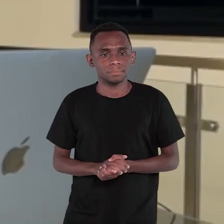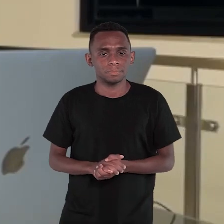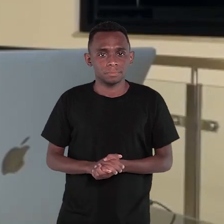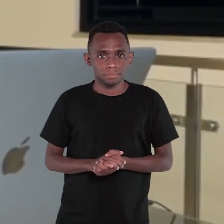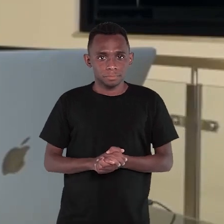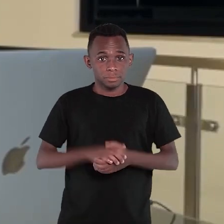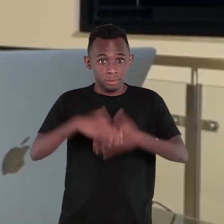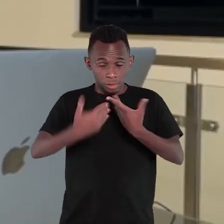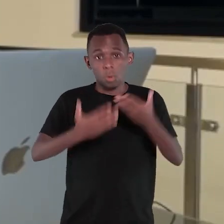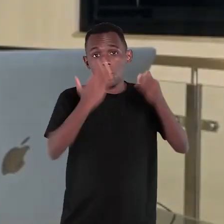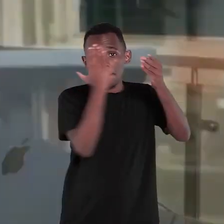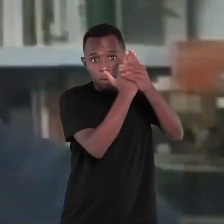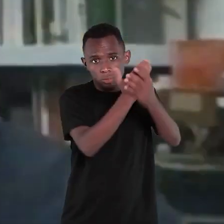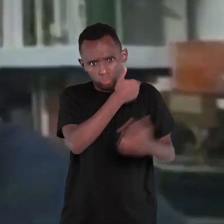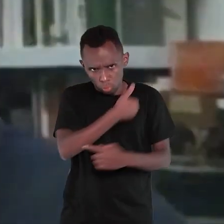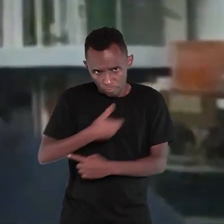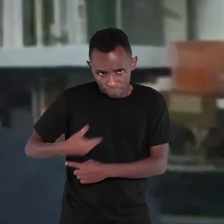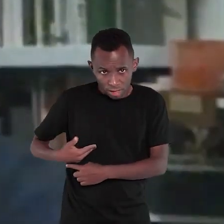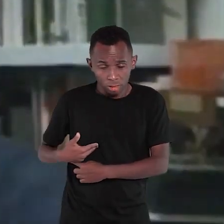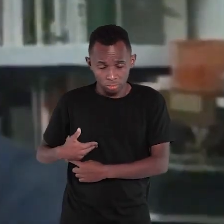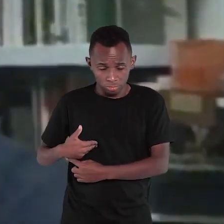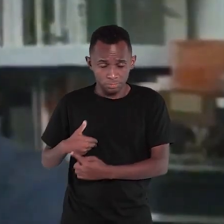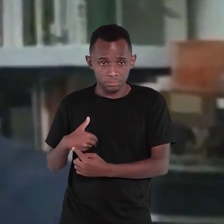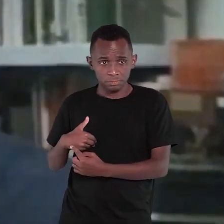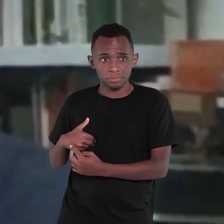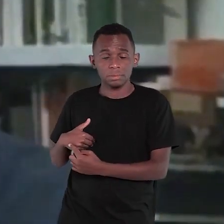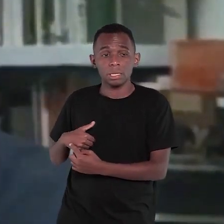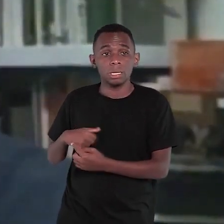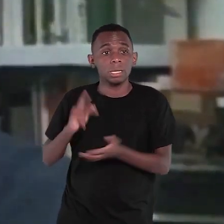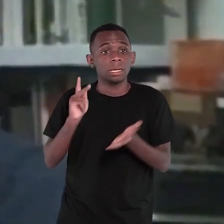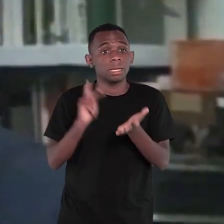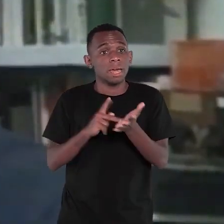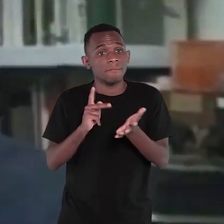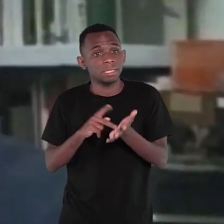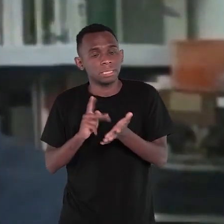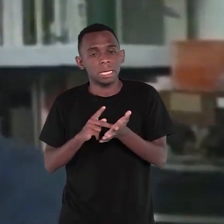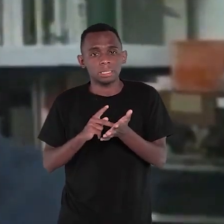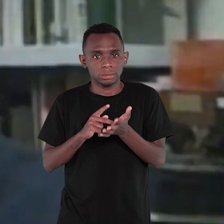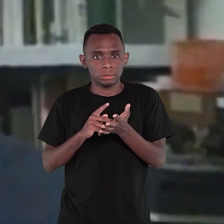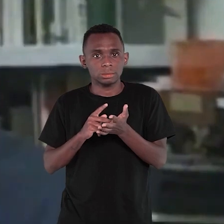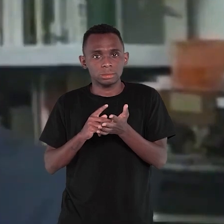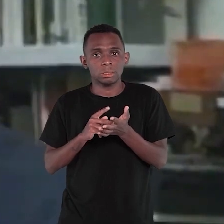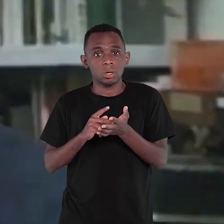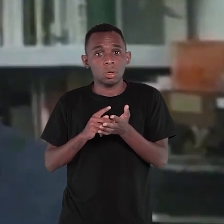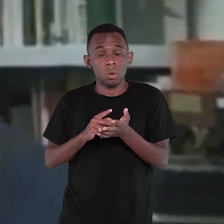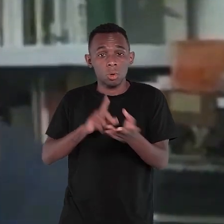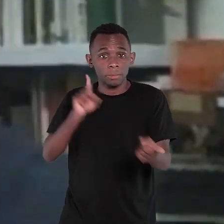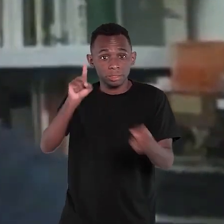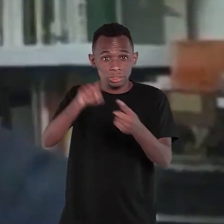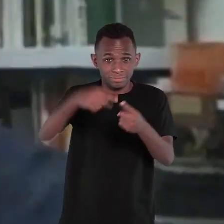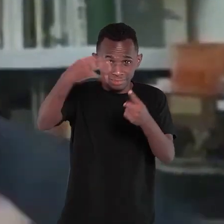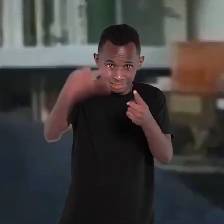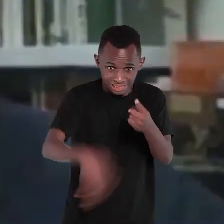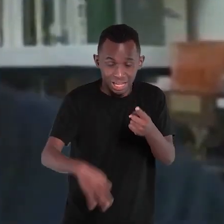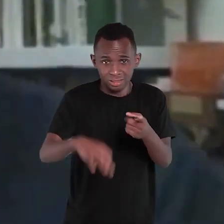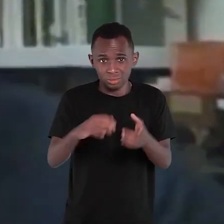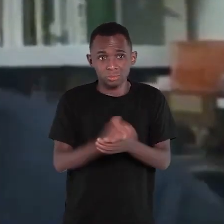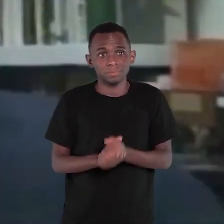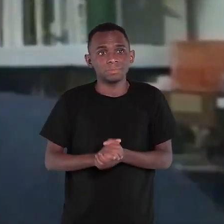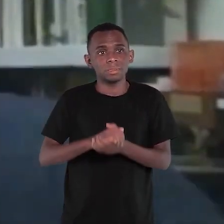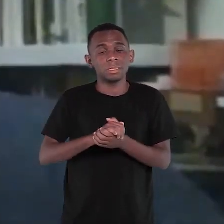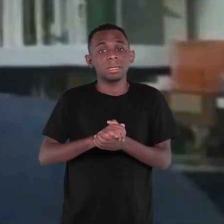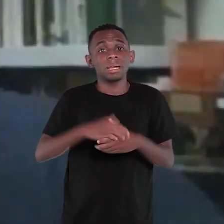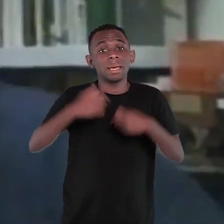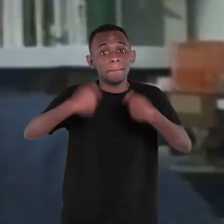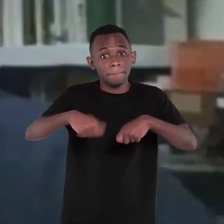Olha, uma biblioteca pública, né? Na verdade, o ideal de um projeto de